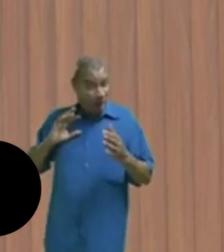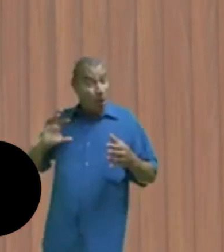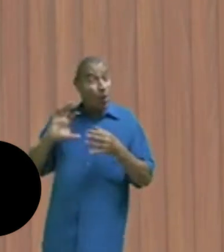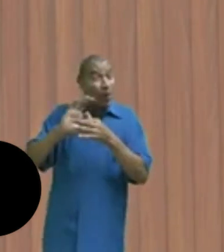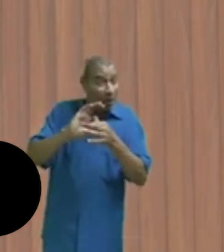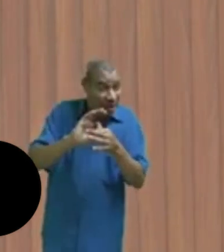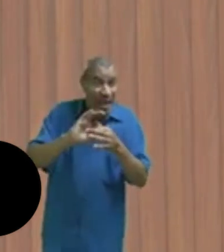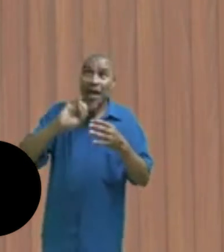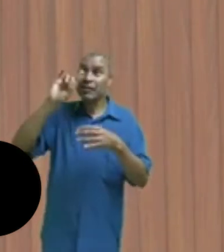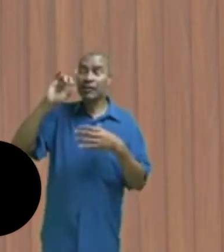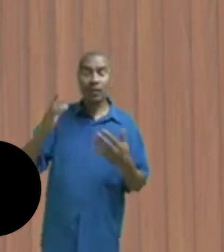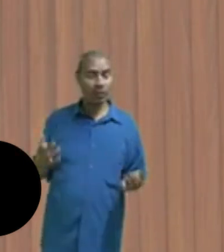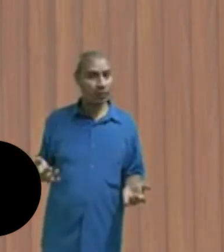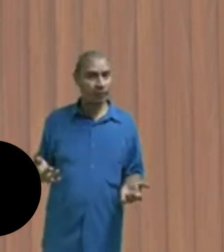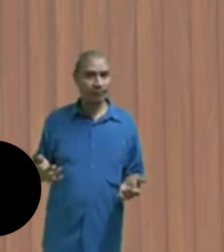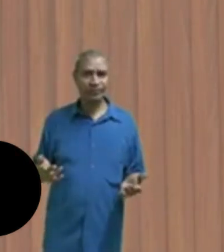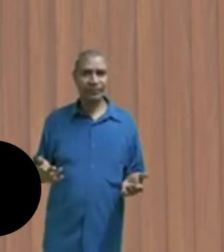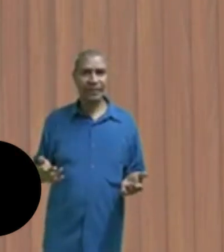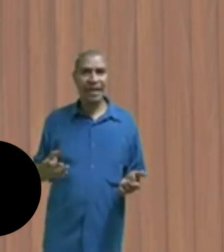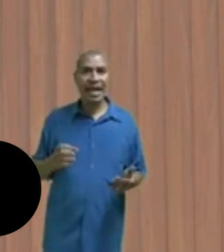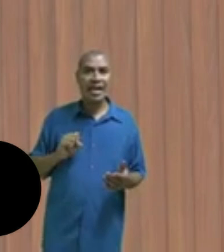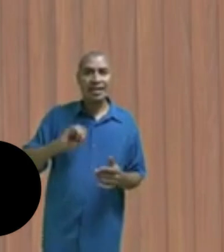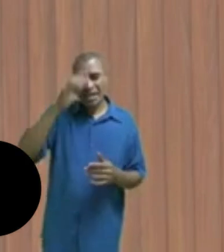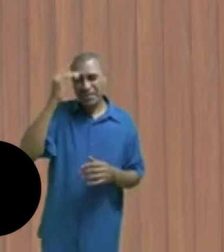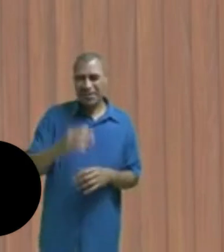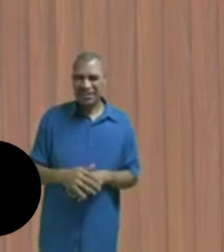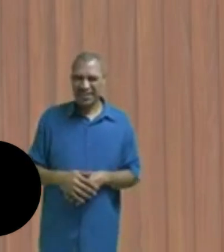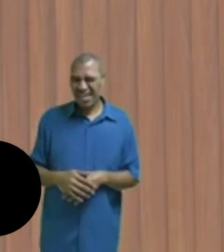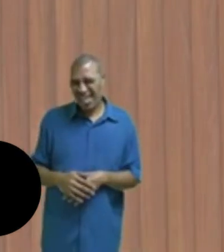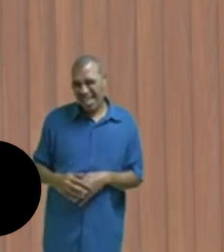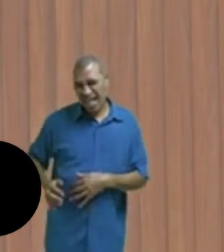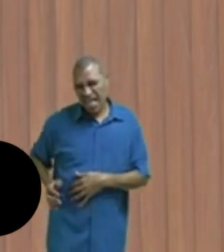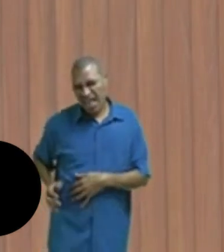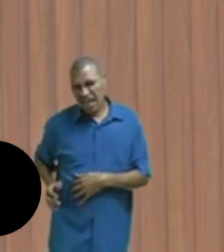irmãos. Se você desse uma gemidinha